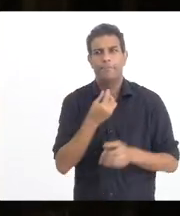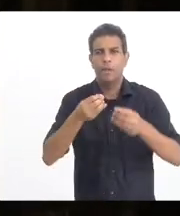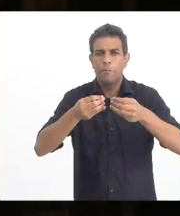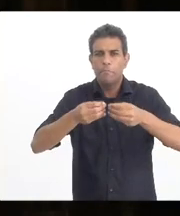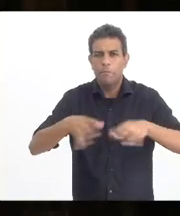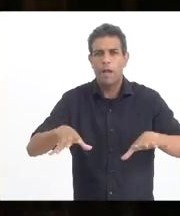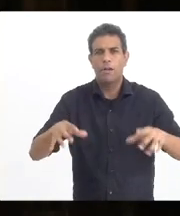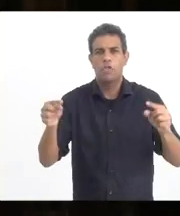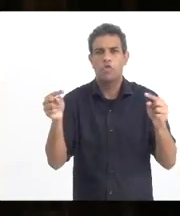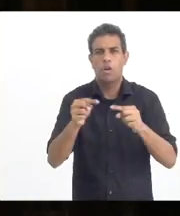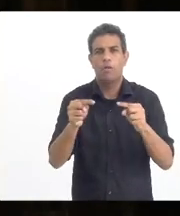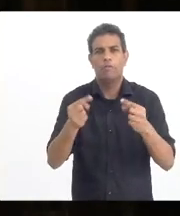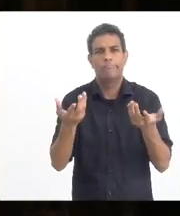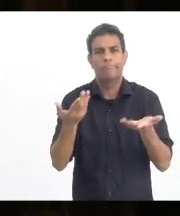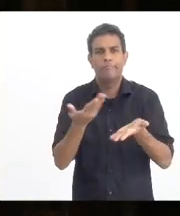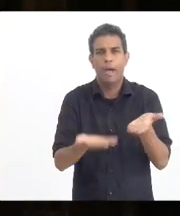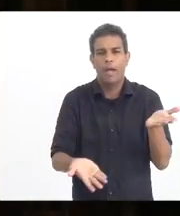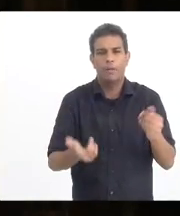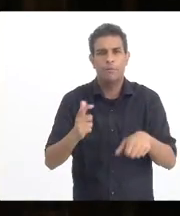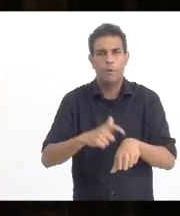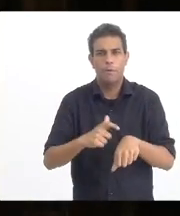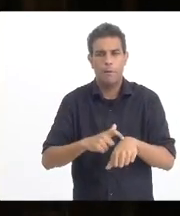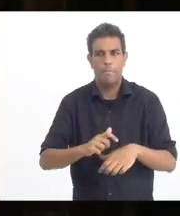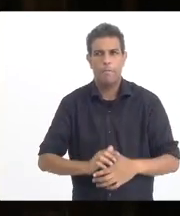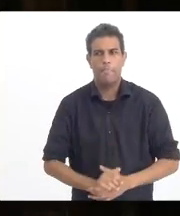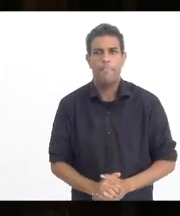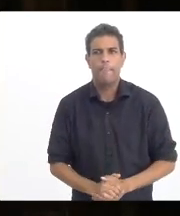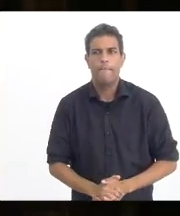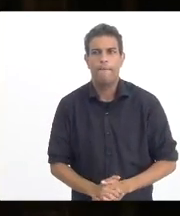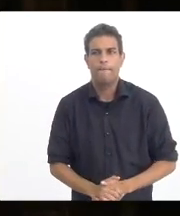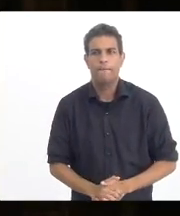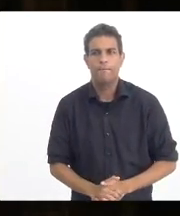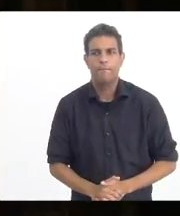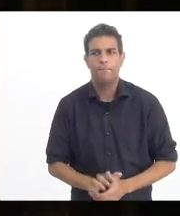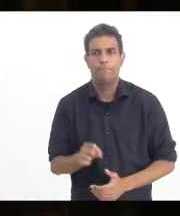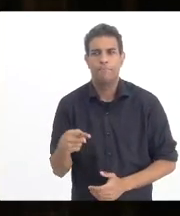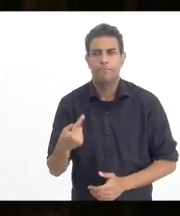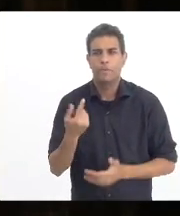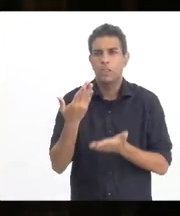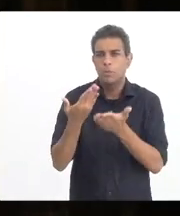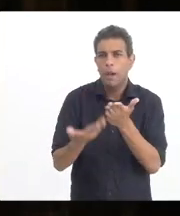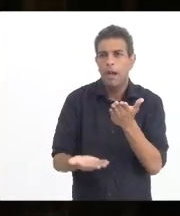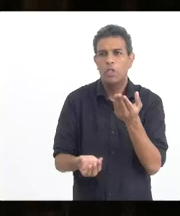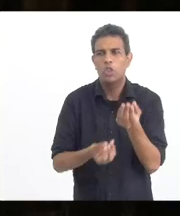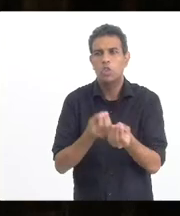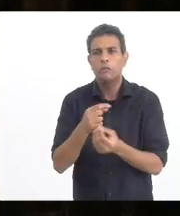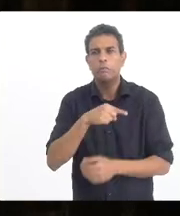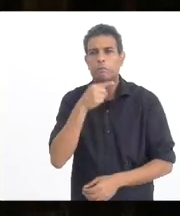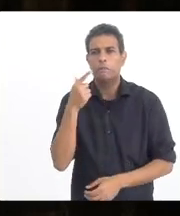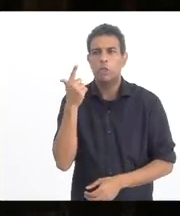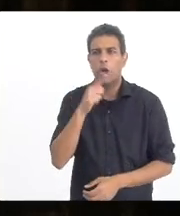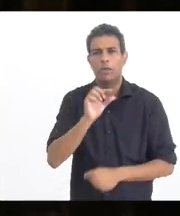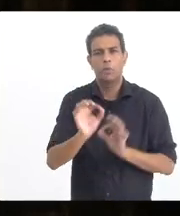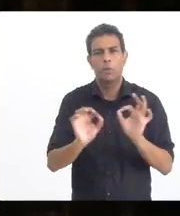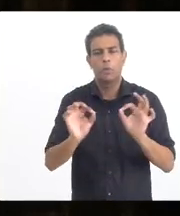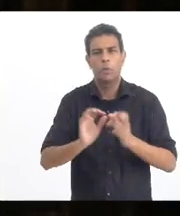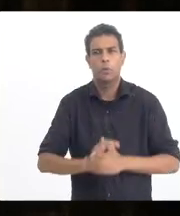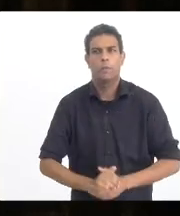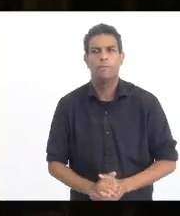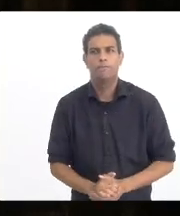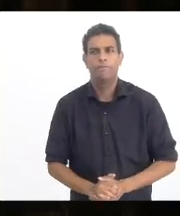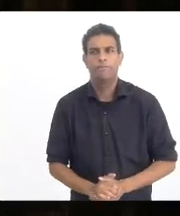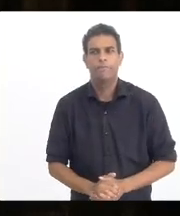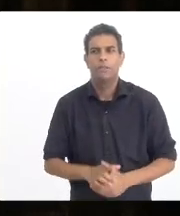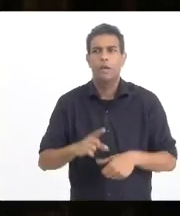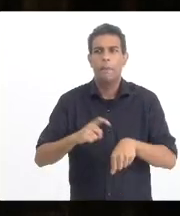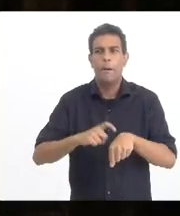fragmenta, a gente se torna fraco. E quando a gente se torna fraco, a gente não consegue nada. Então,